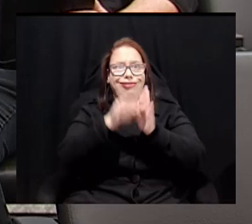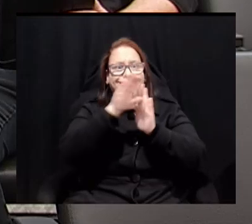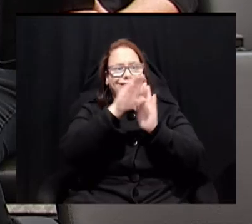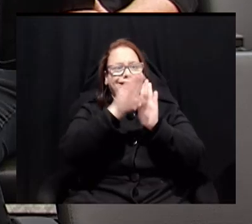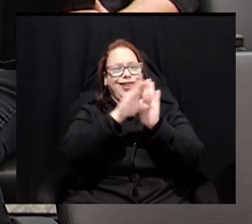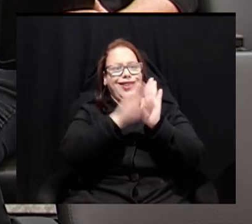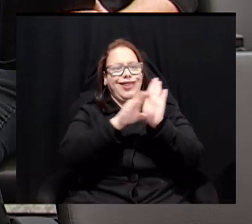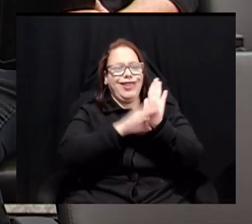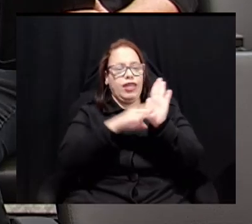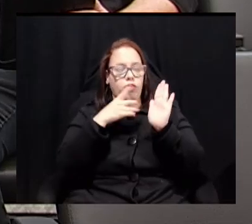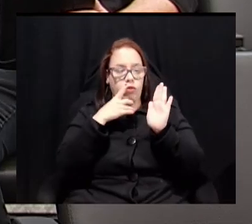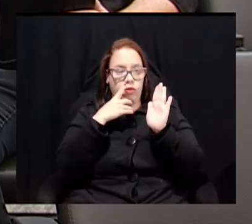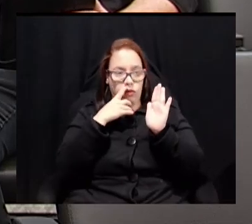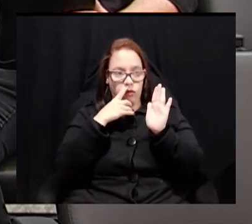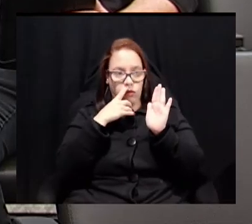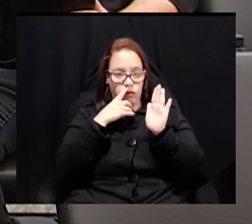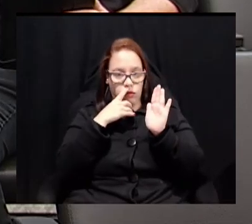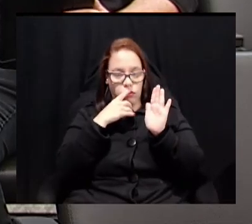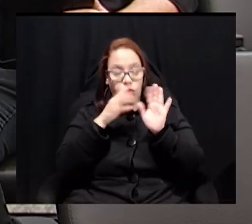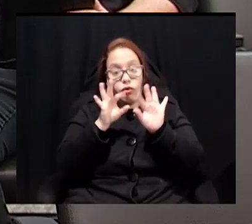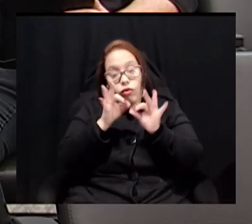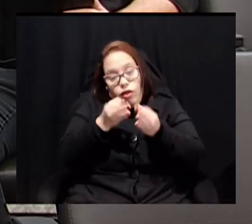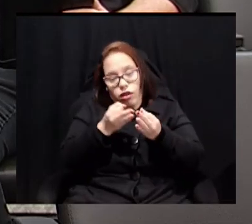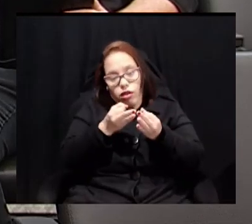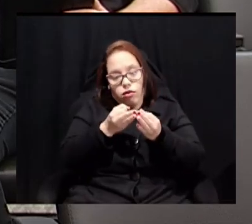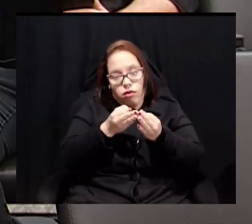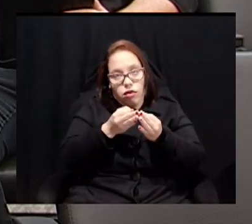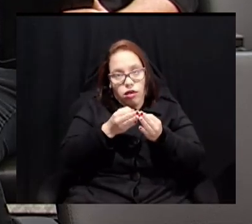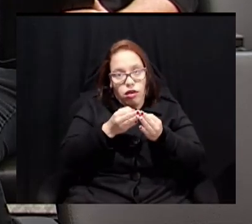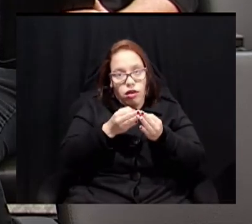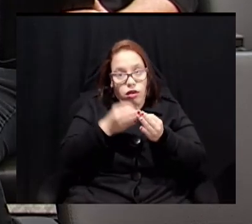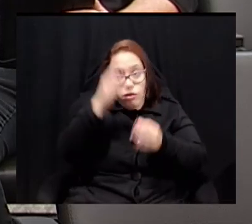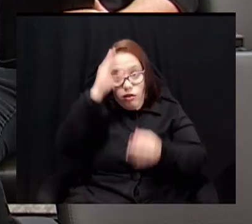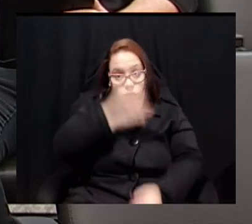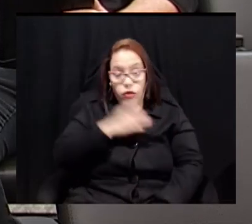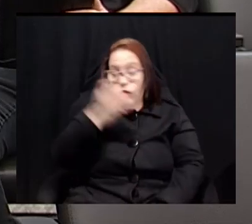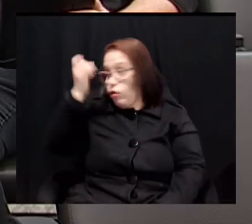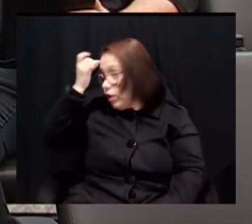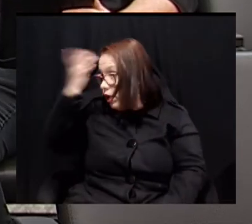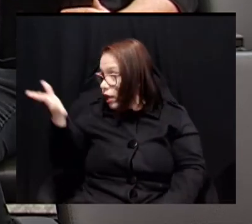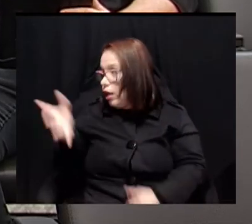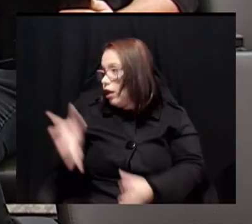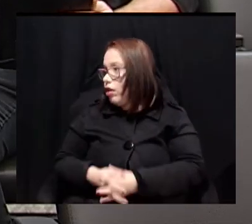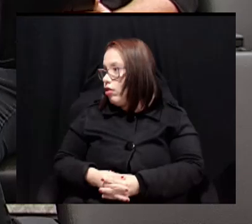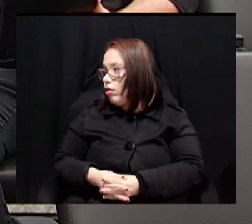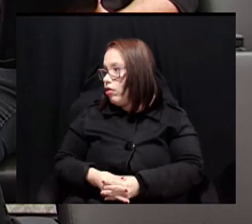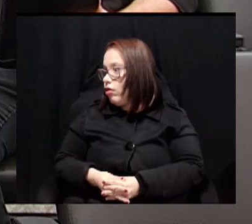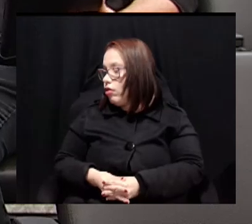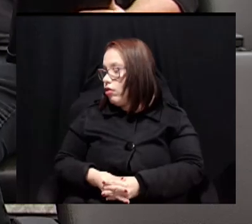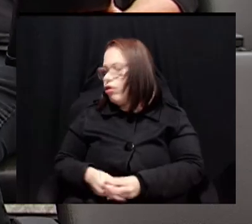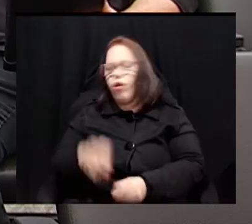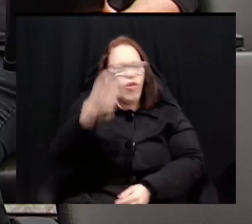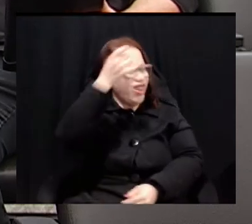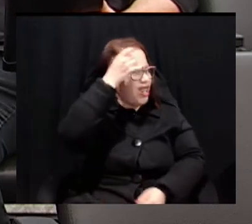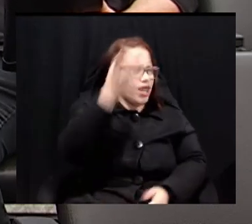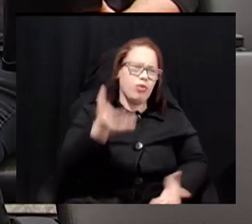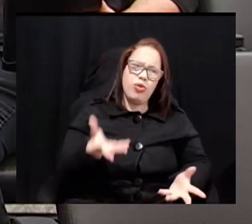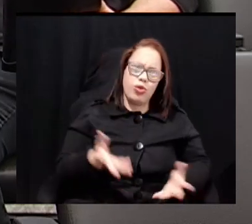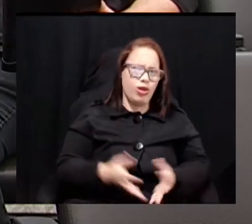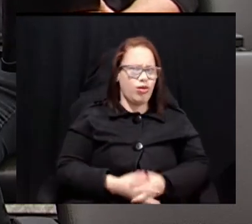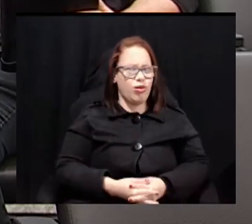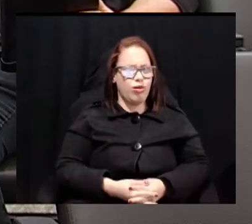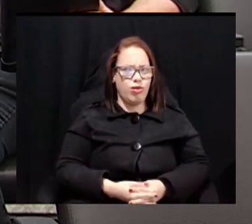isso simplificaria a informação ao cidadão. Esse projeto facilitaria, né? Esse caminho, né? Facilitaria em muito, né? Porque você estaria